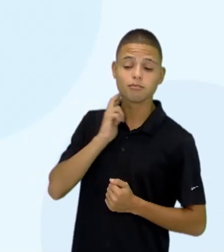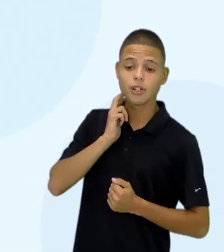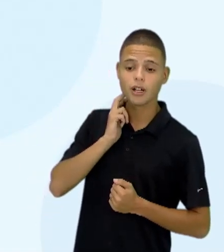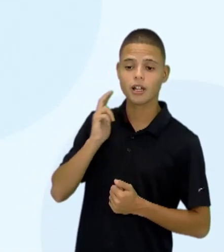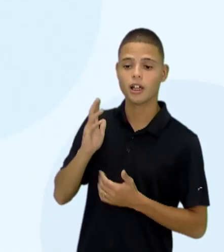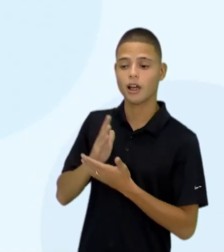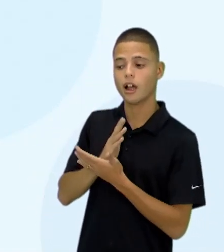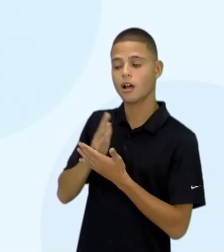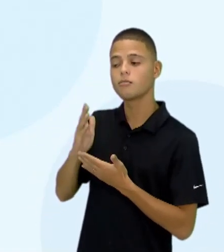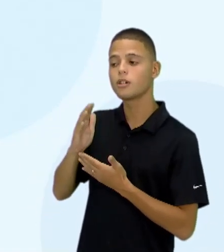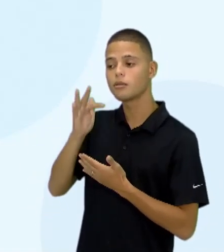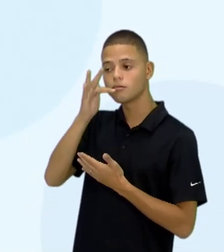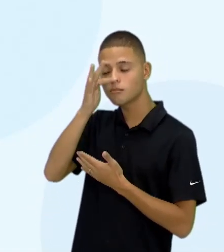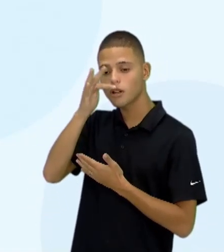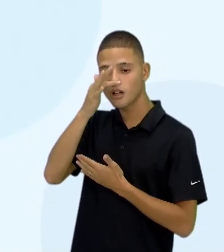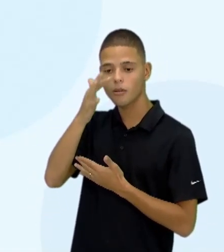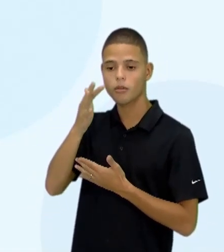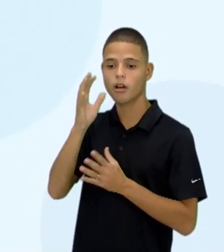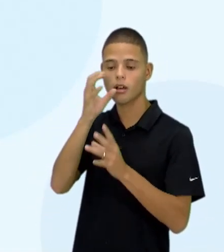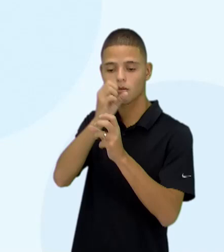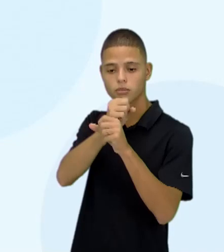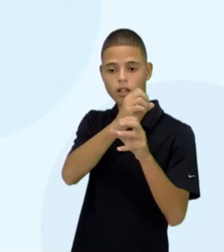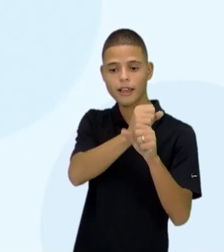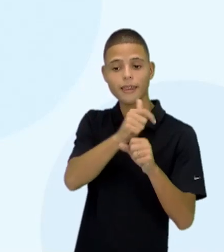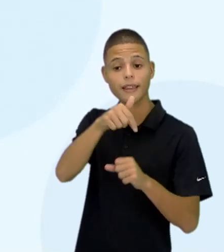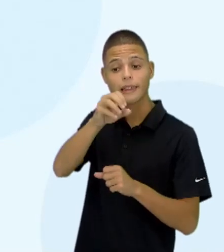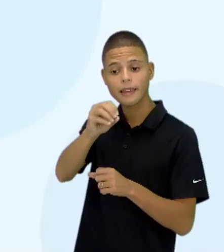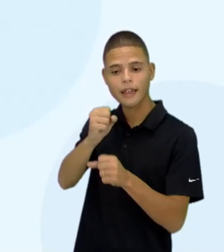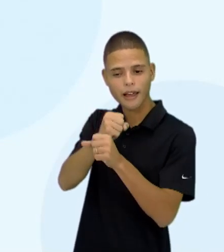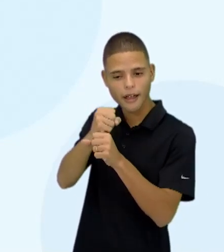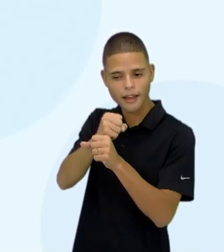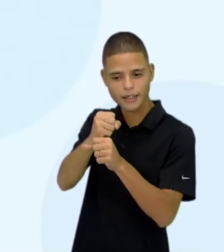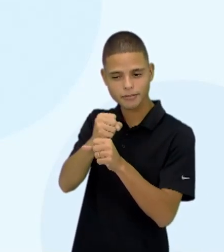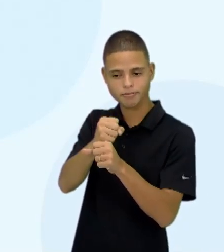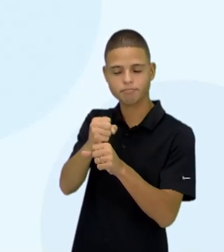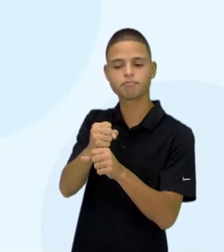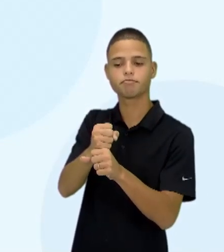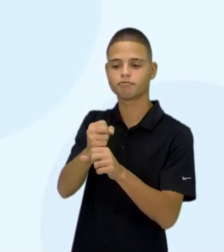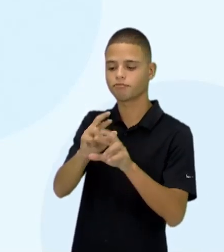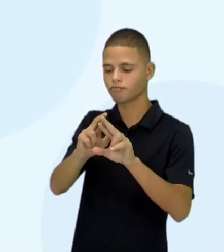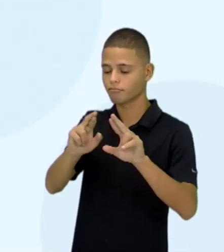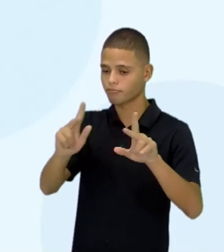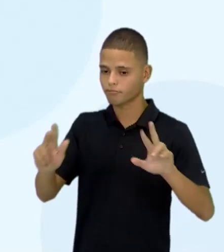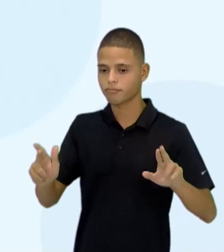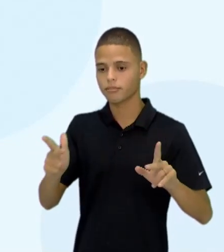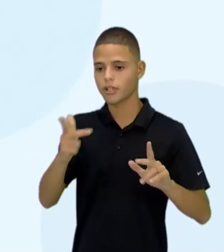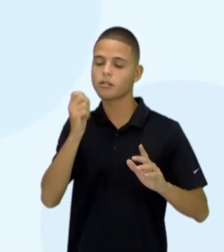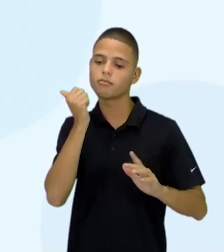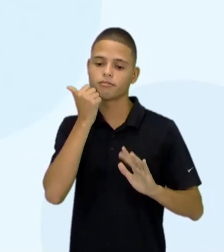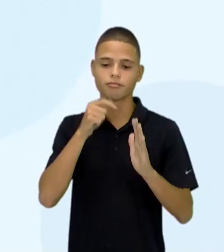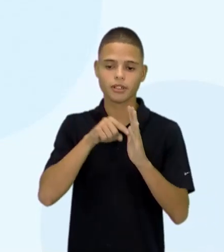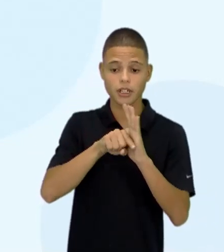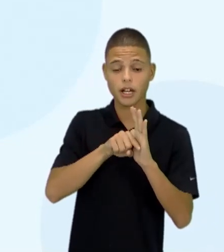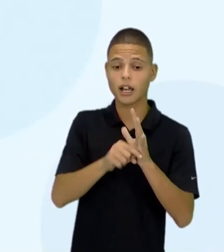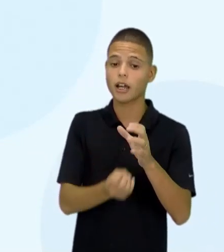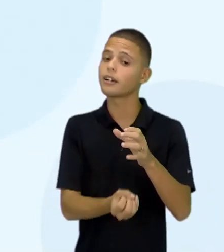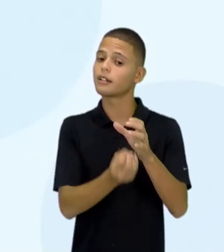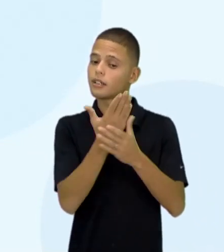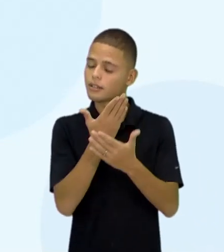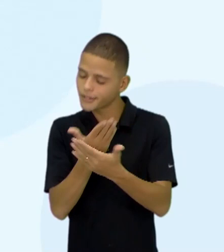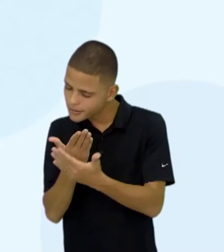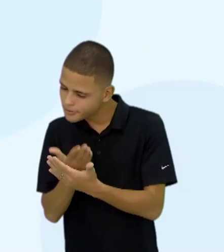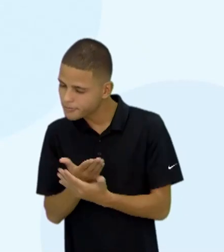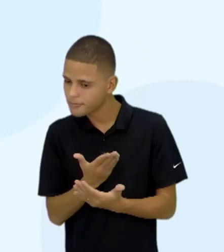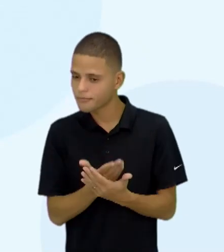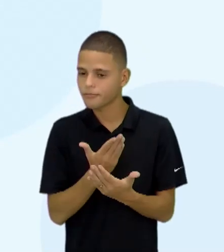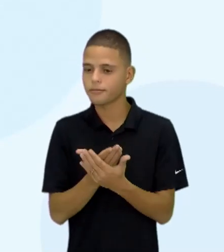de 70 anos por centenas, né, de naturalistas que deram origem ao estudo. Aí o